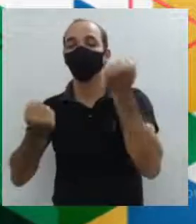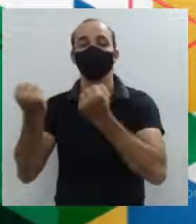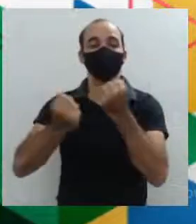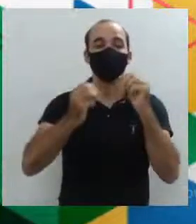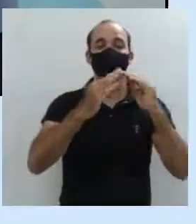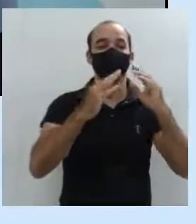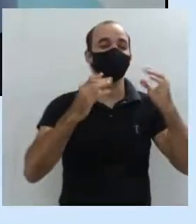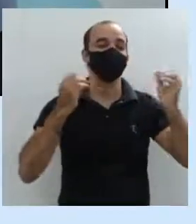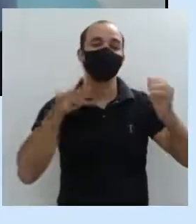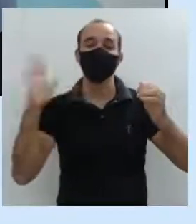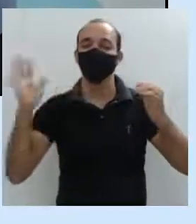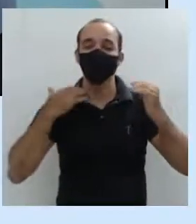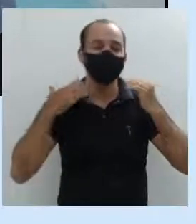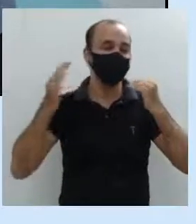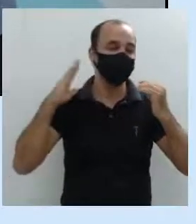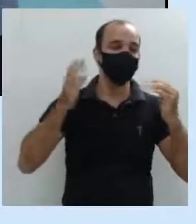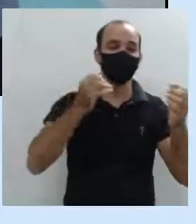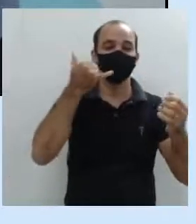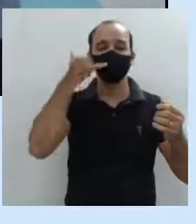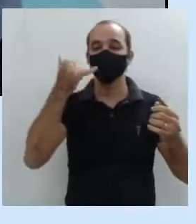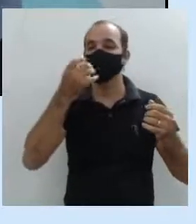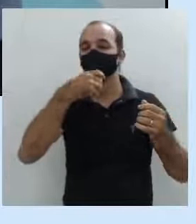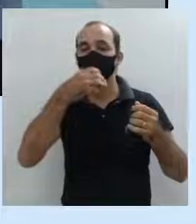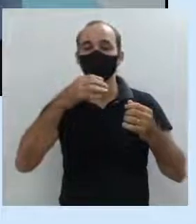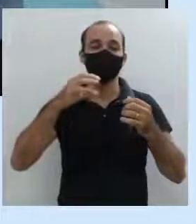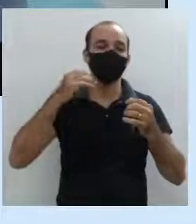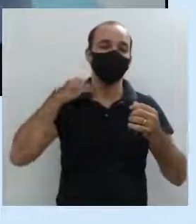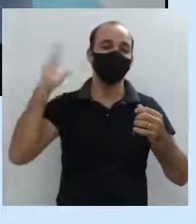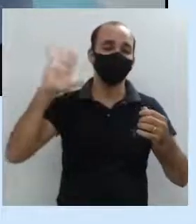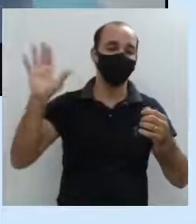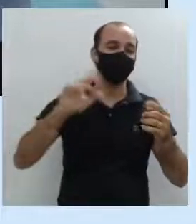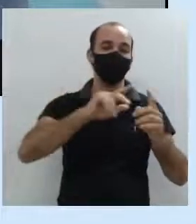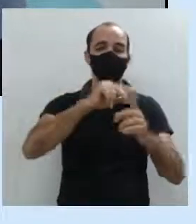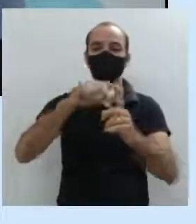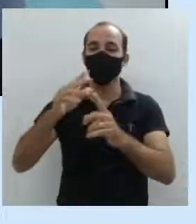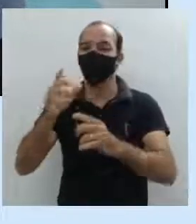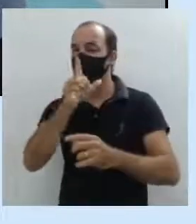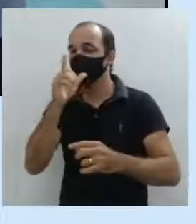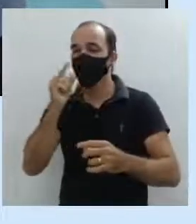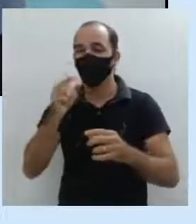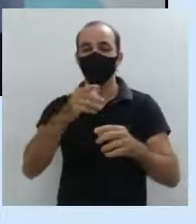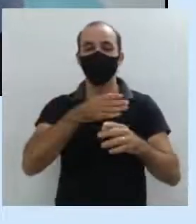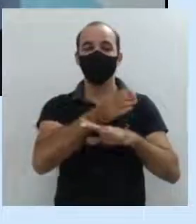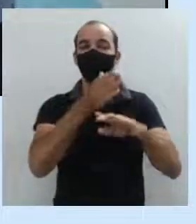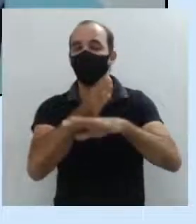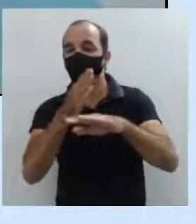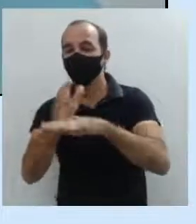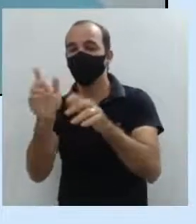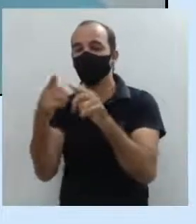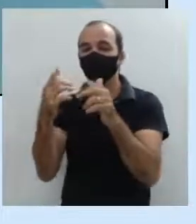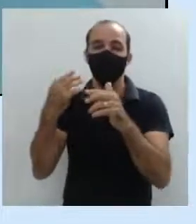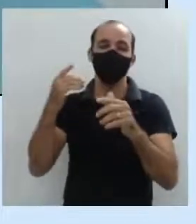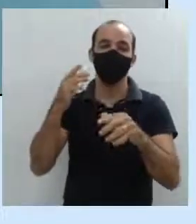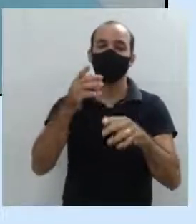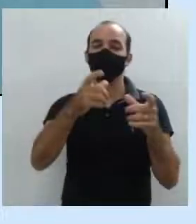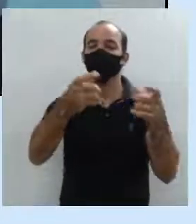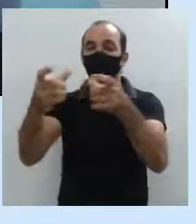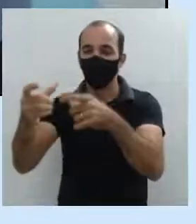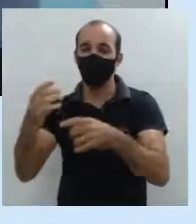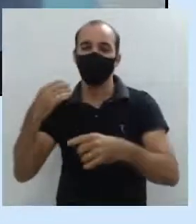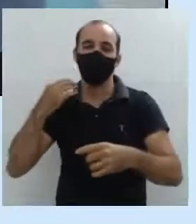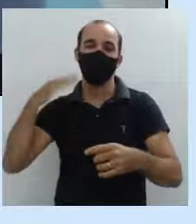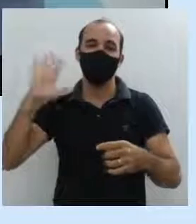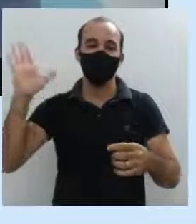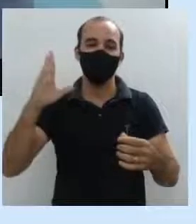Então, não é o seu sujeito, mas o seu objeto. Eu não sou